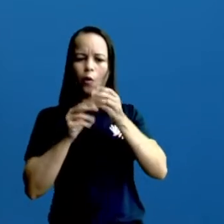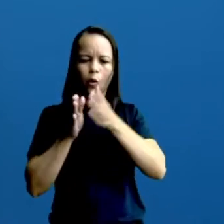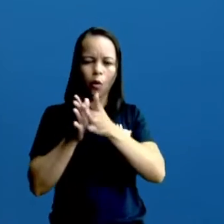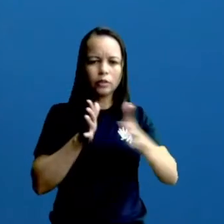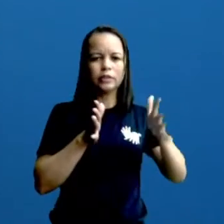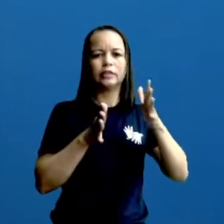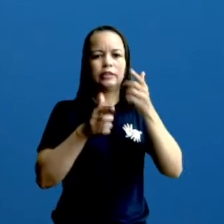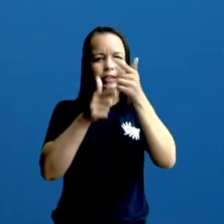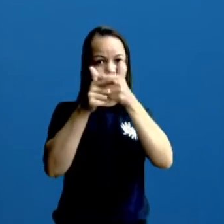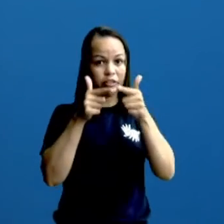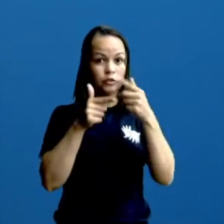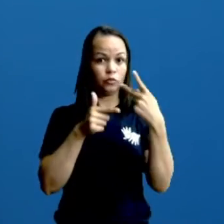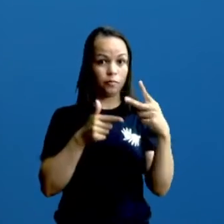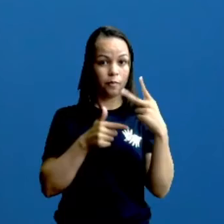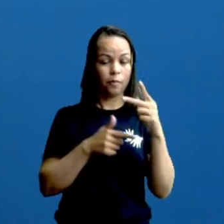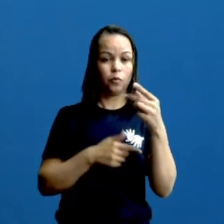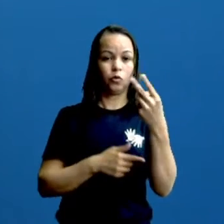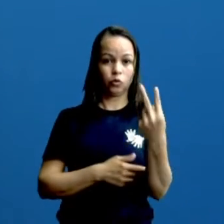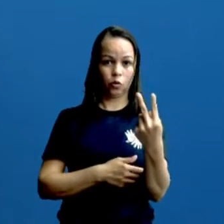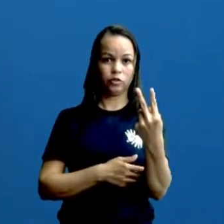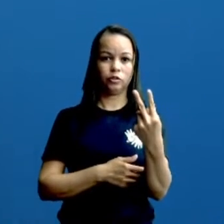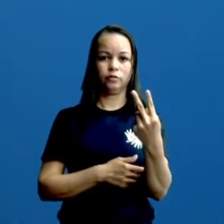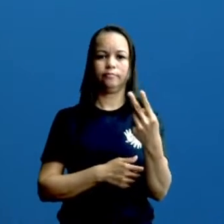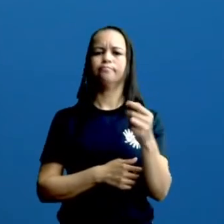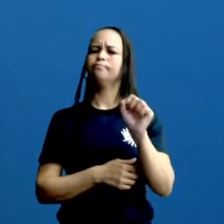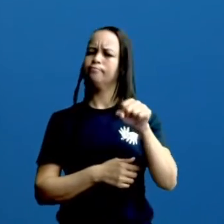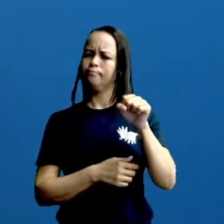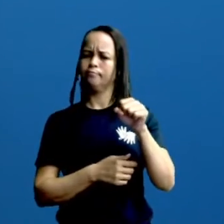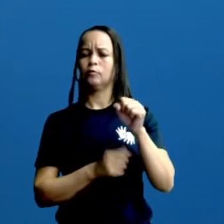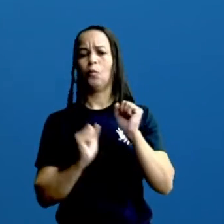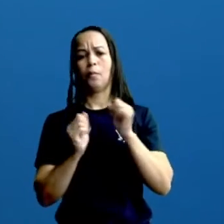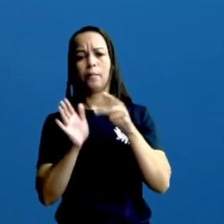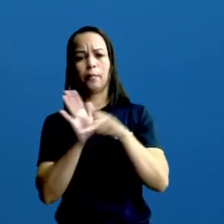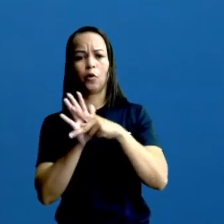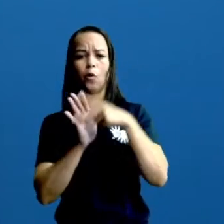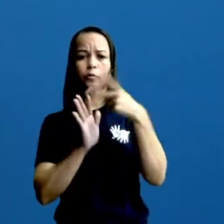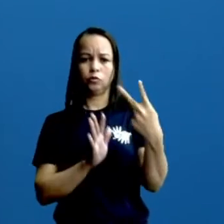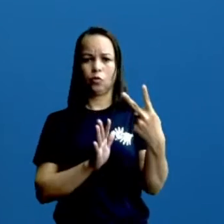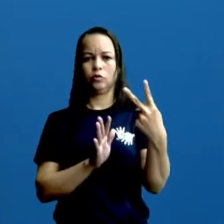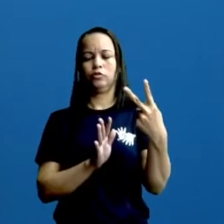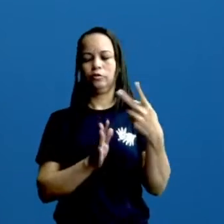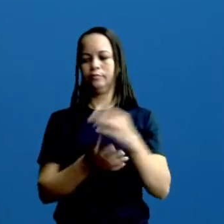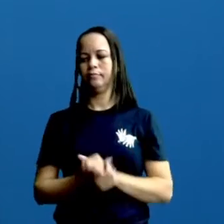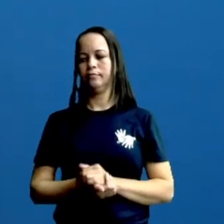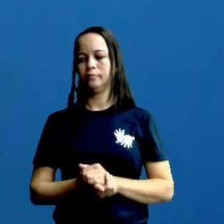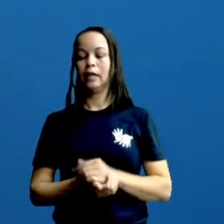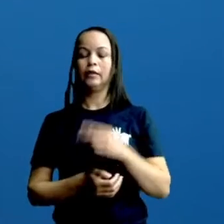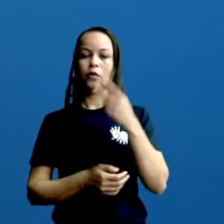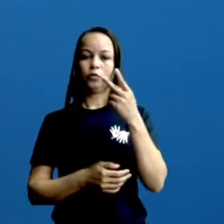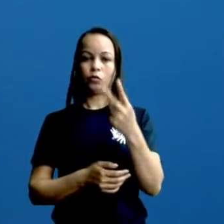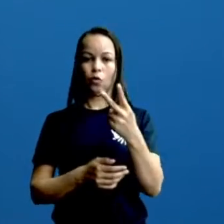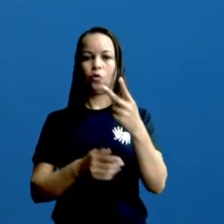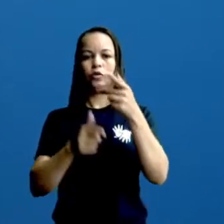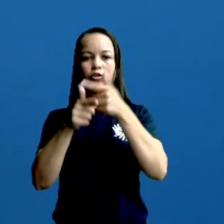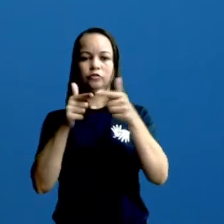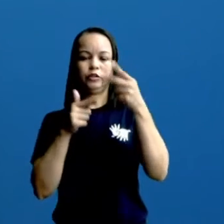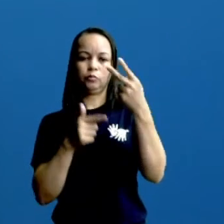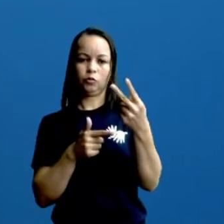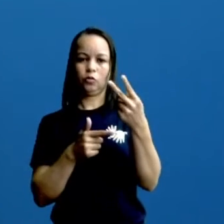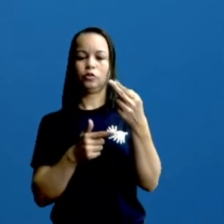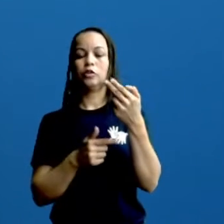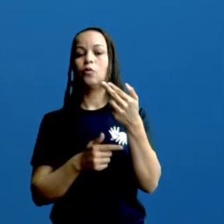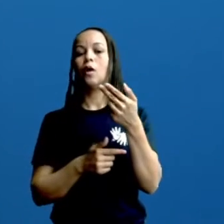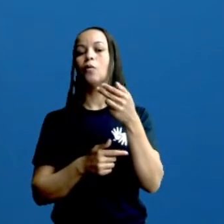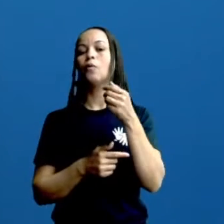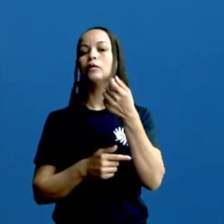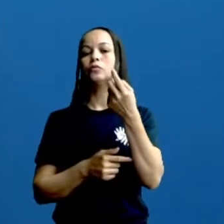continua sendo divisível por 2? Sim, o 2. Bota aqui o 2 de novo. Divide 2 por 2.